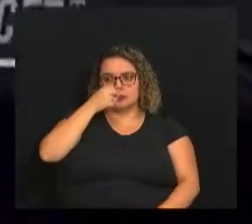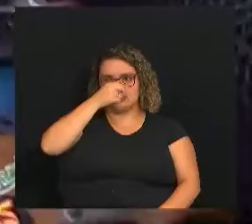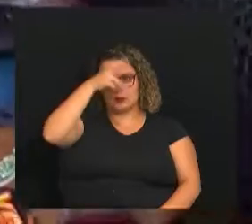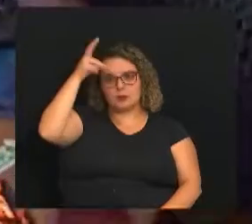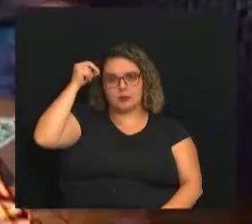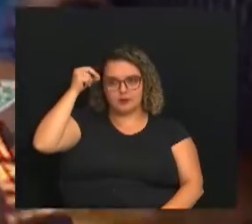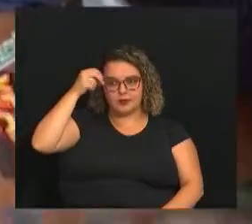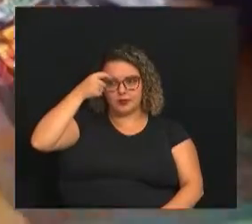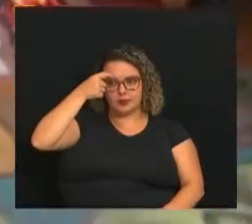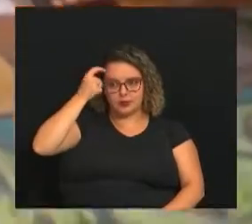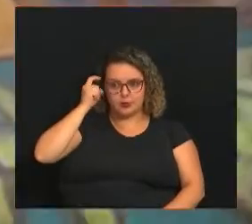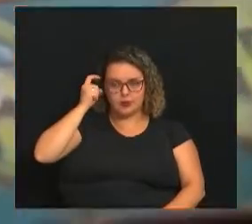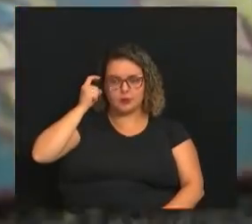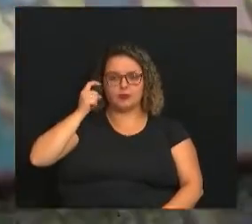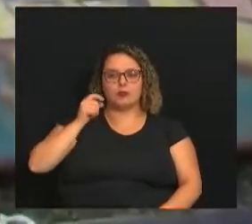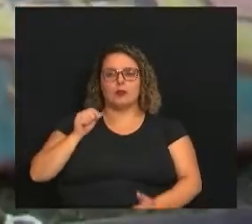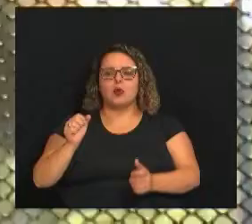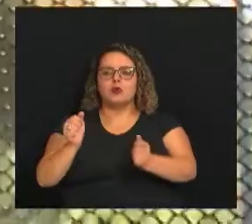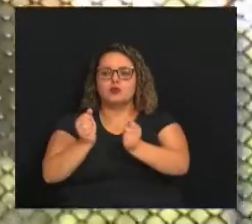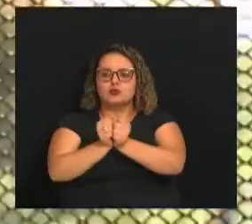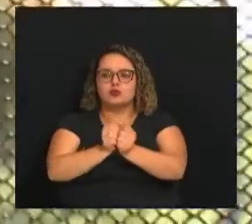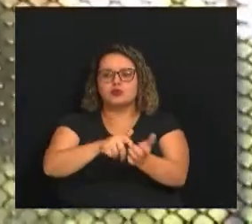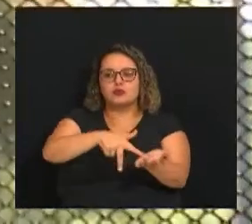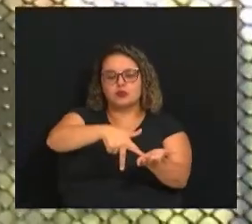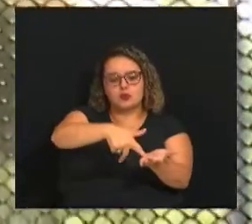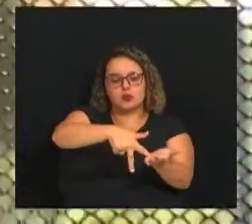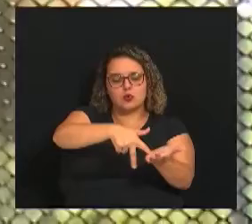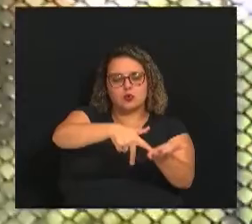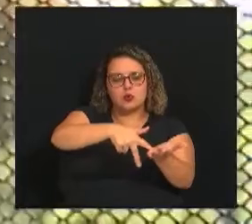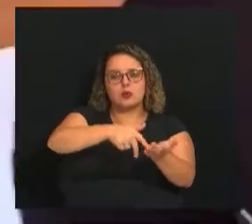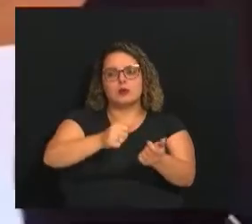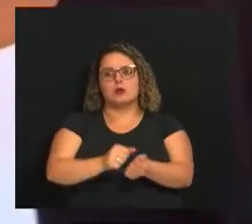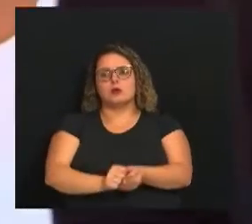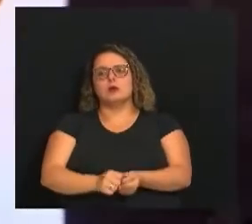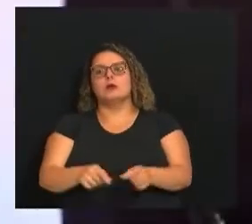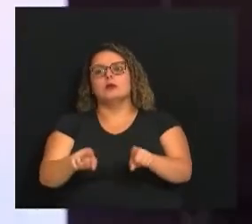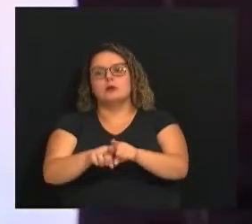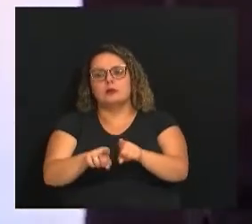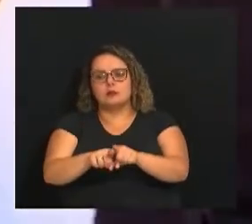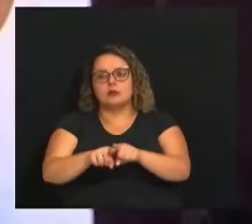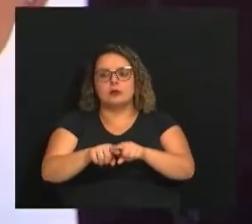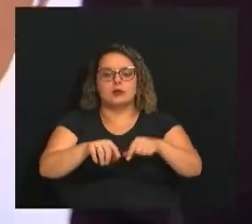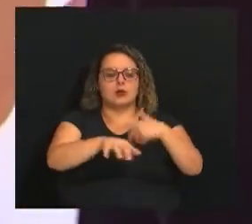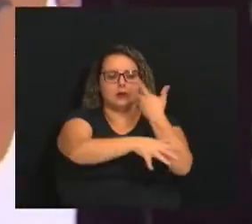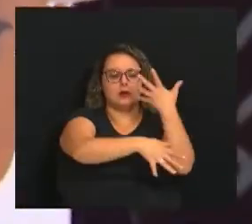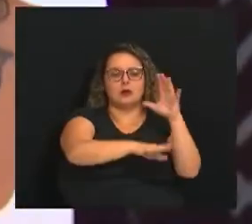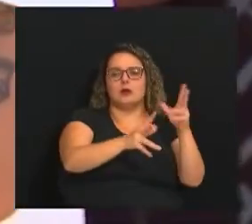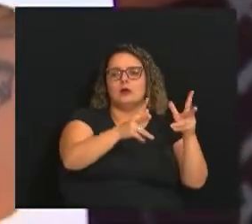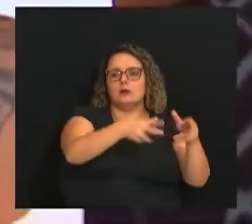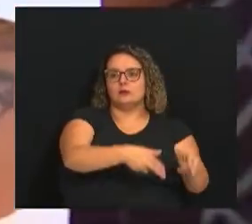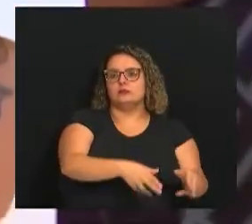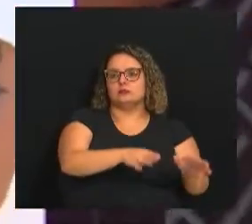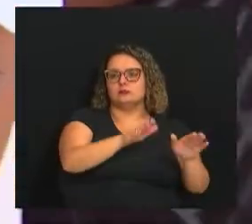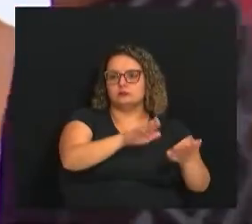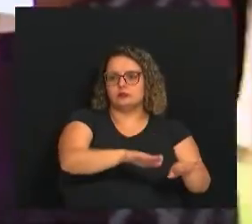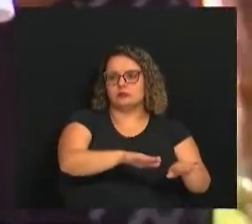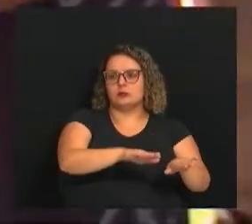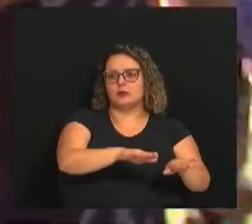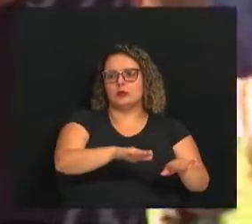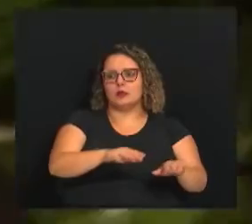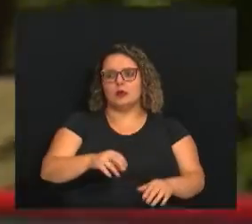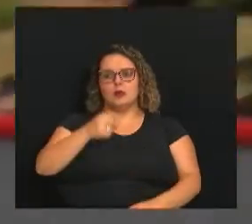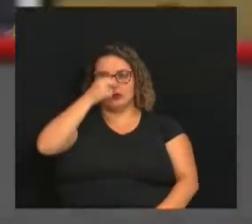uma articulação com os skatistas da cidade, uma contrapartida, porque a gente vai desativar outra praça. Estamos inaugurando hoje aqui, o prefeito acabou